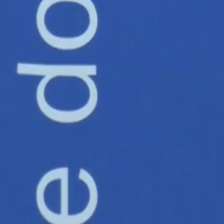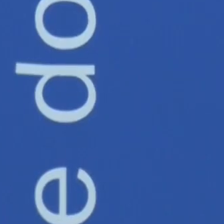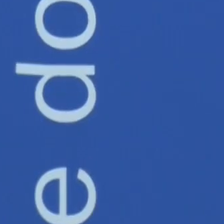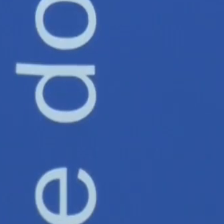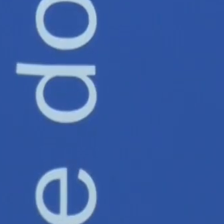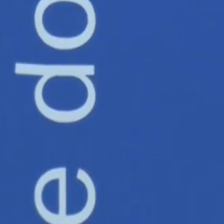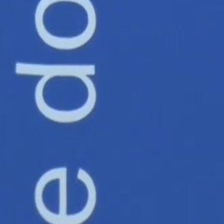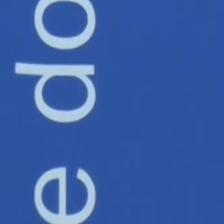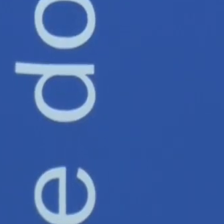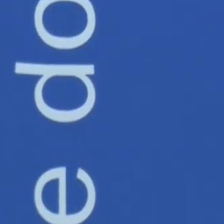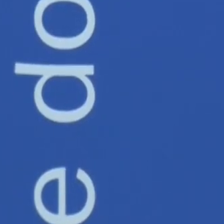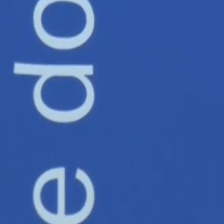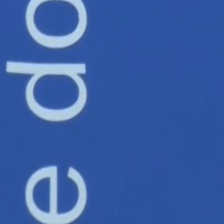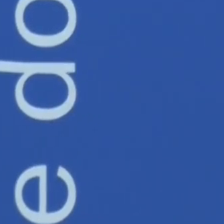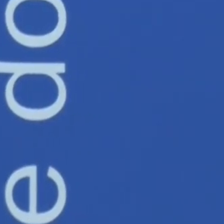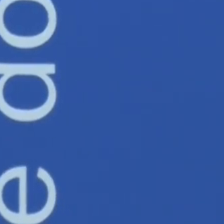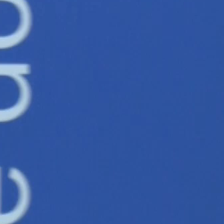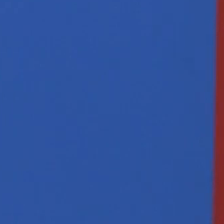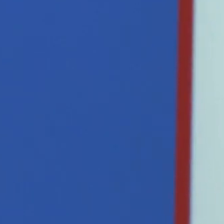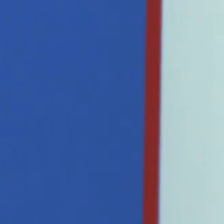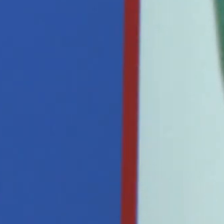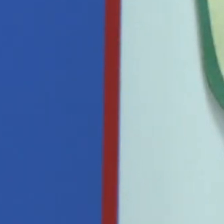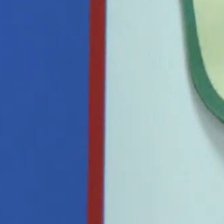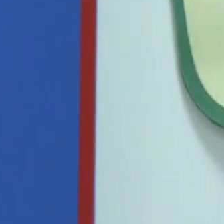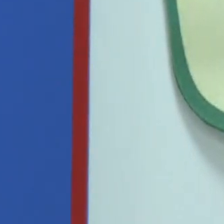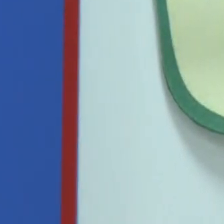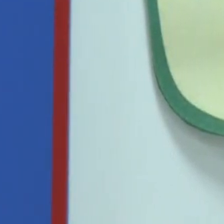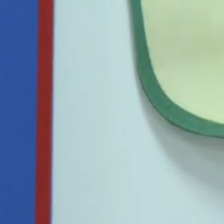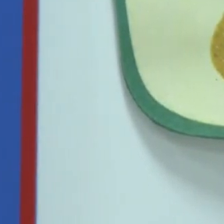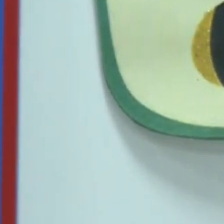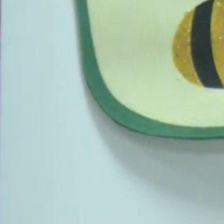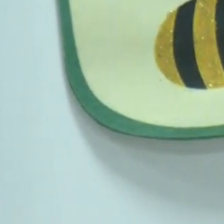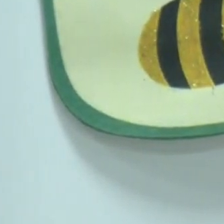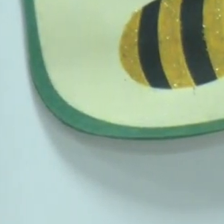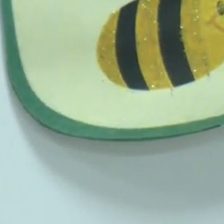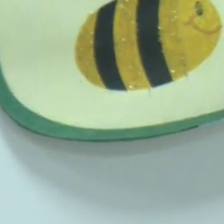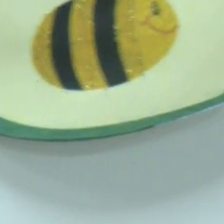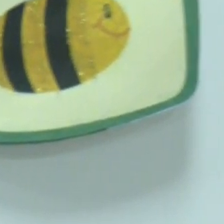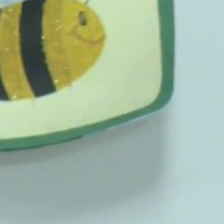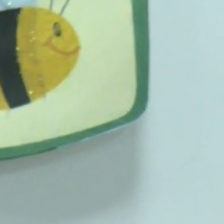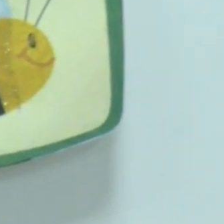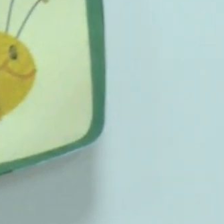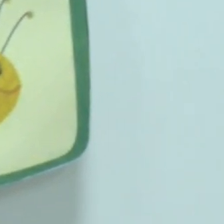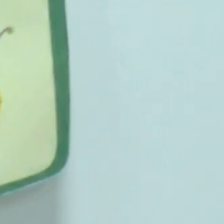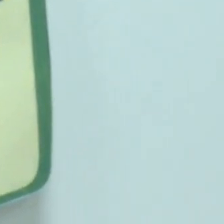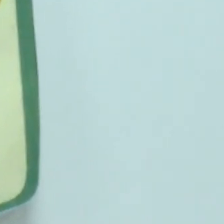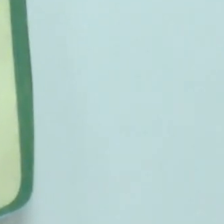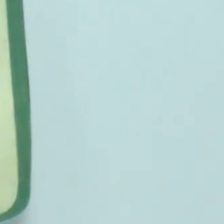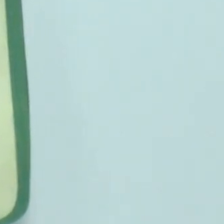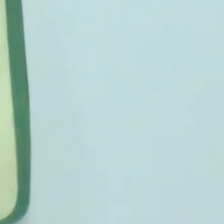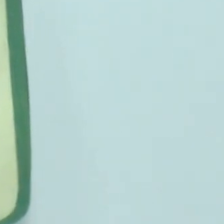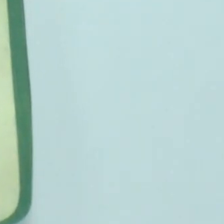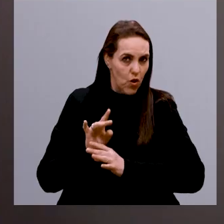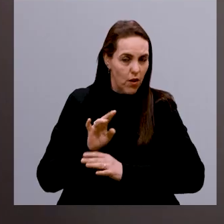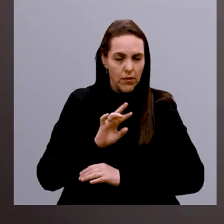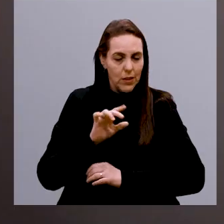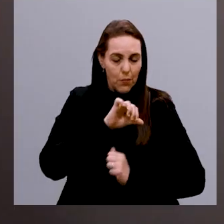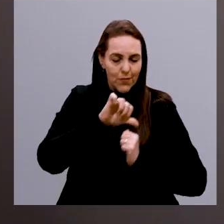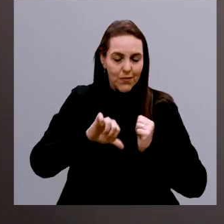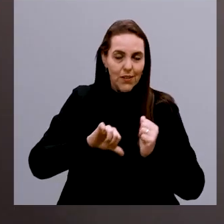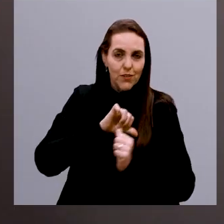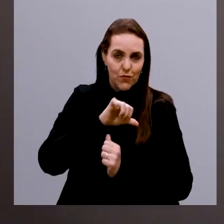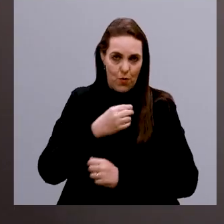está falando de leite materno, a gente está falando de cada uma dessas gotinhas que não só alimentam o bebê, né,